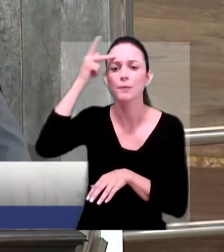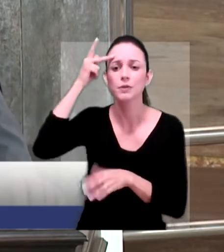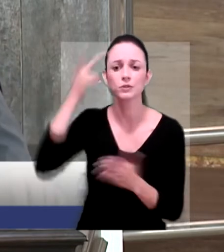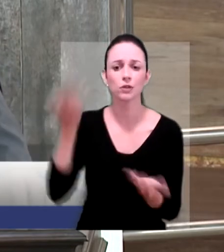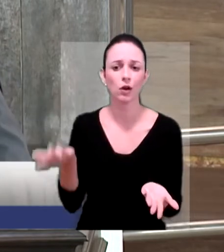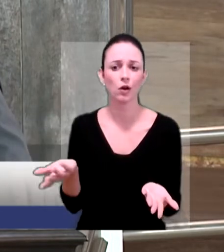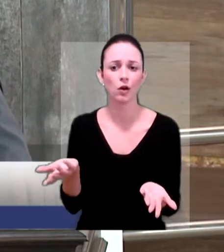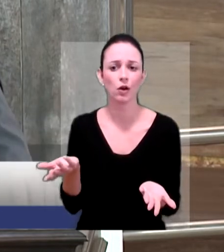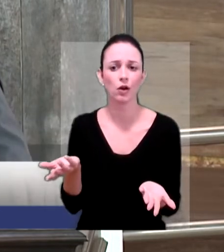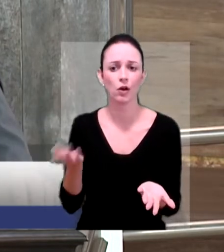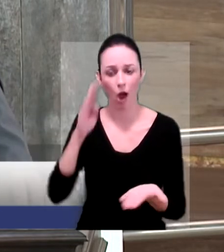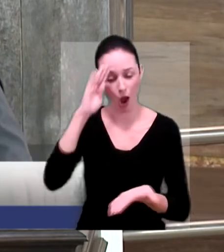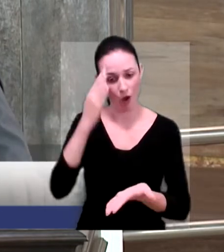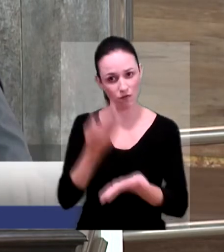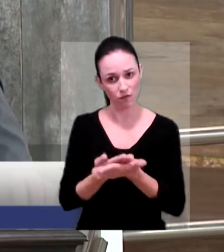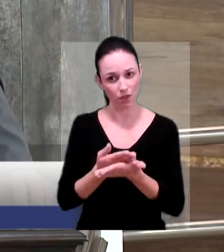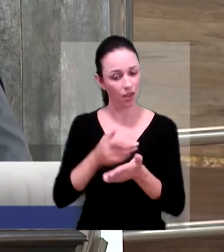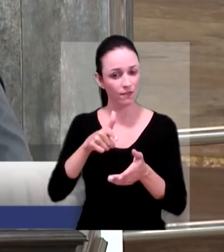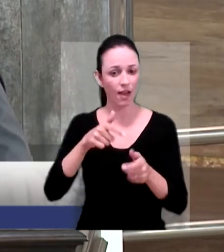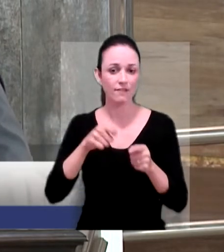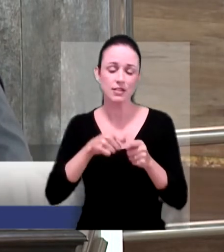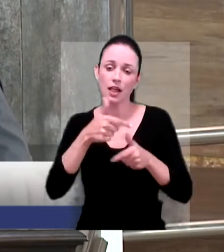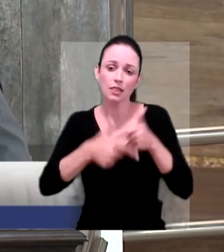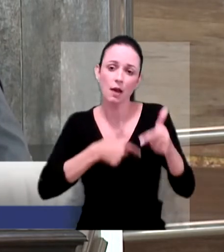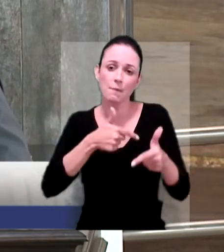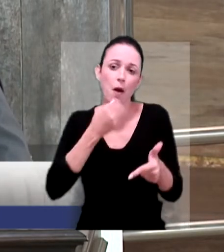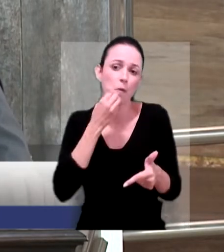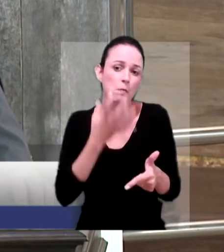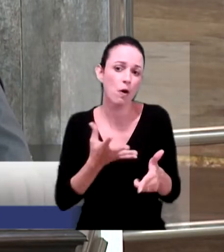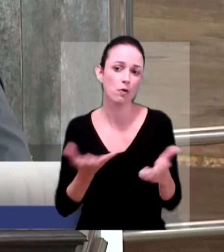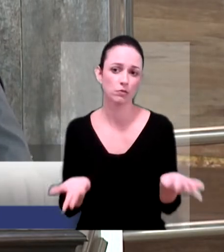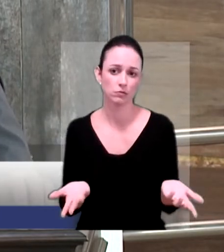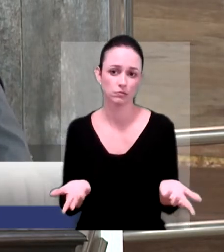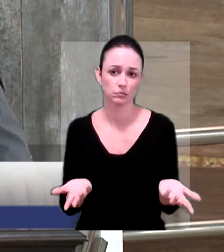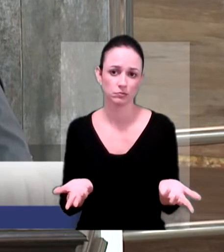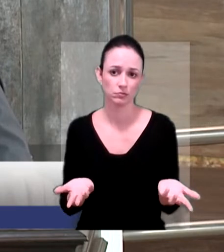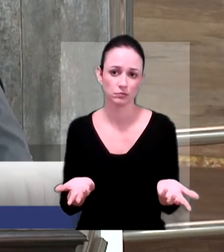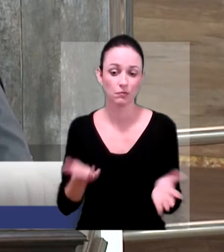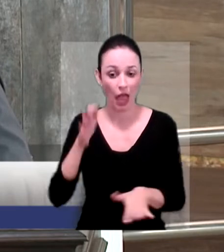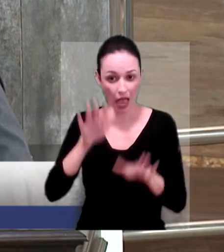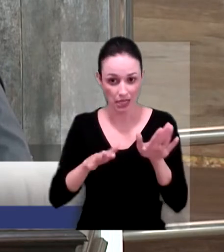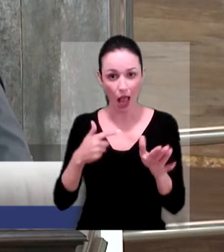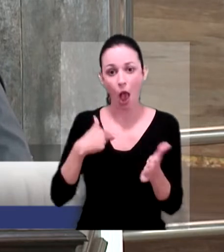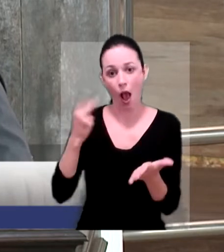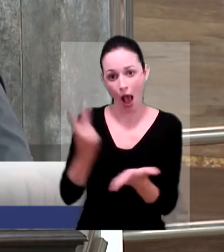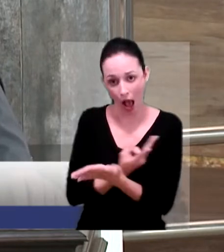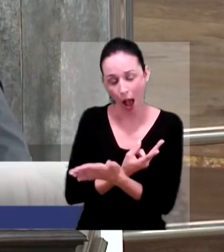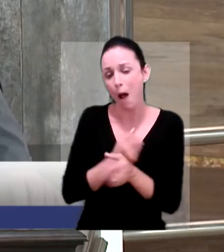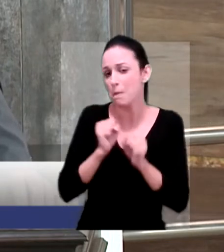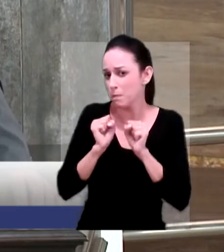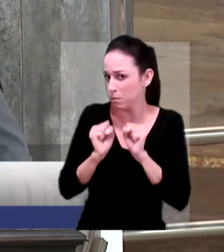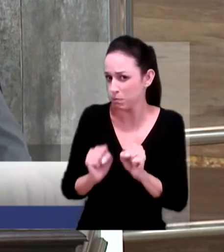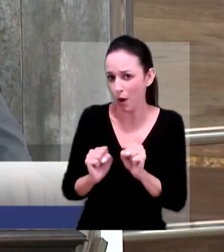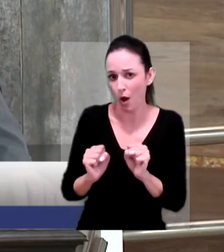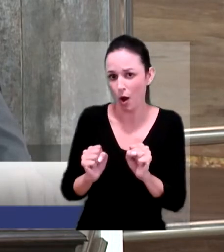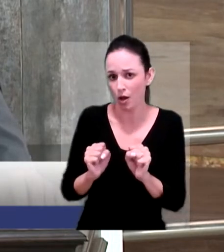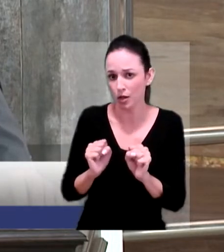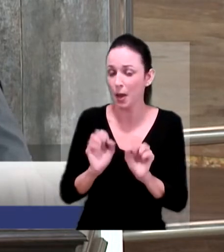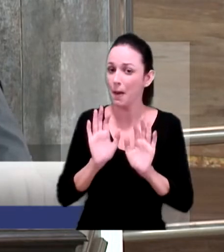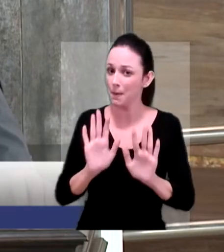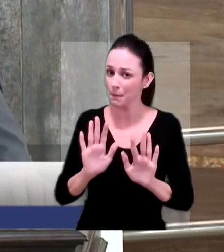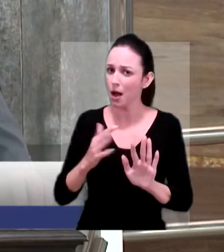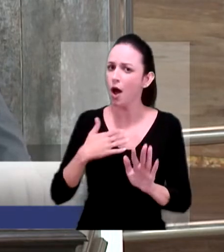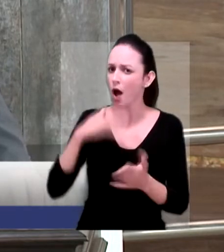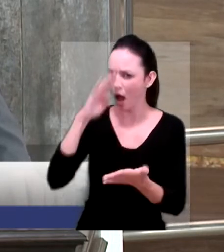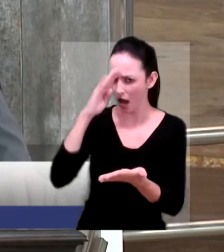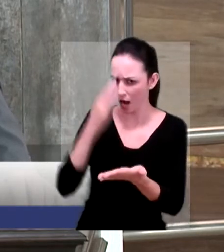trabalho. Posso, de repente, errar, mas eu acredito que não, acredito que o senhor vai desenvolver um bom trabalho e peço